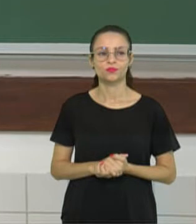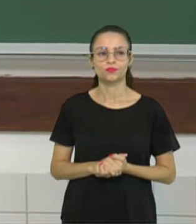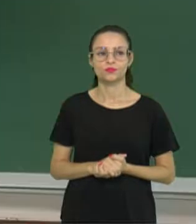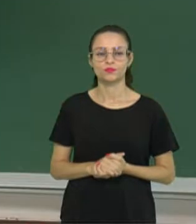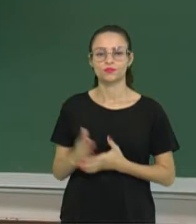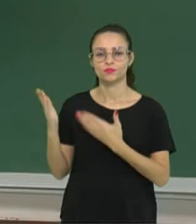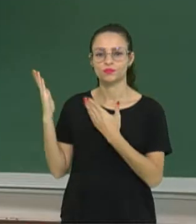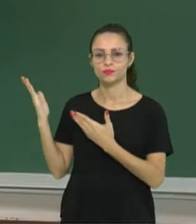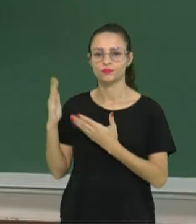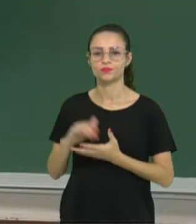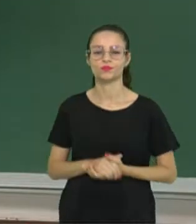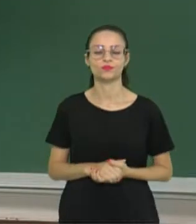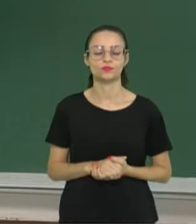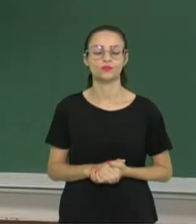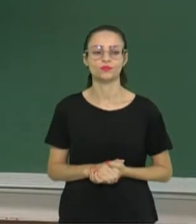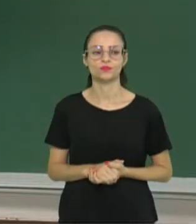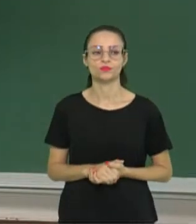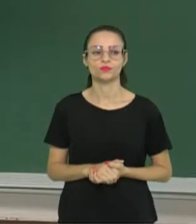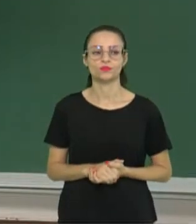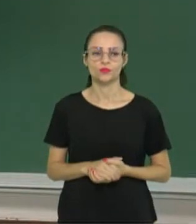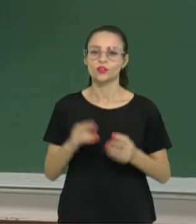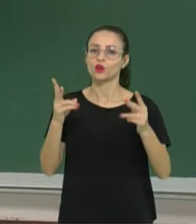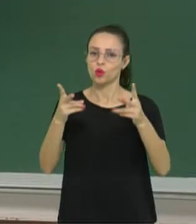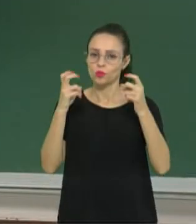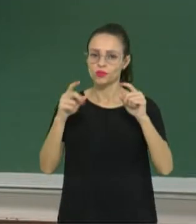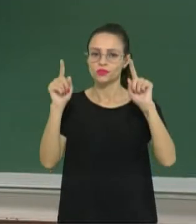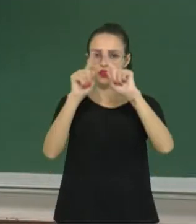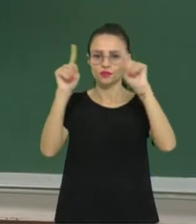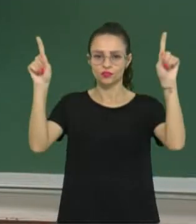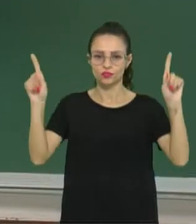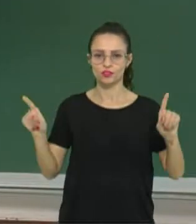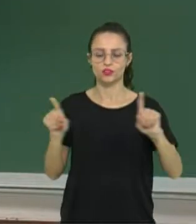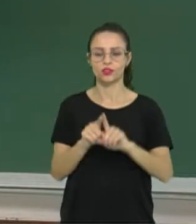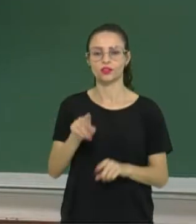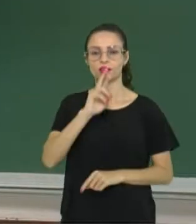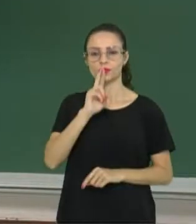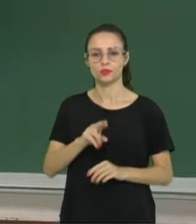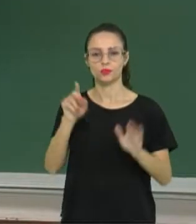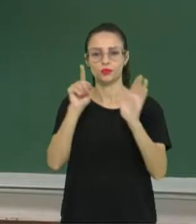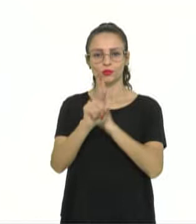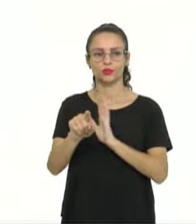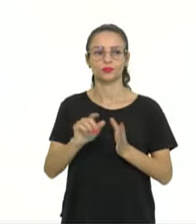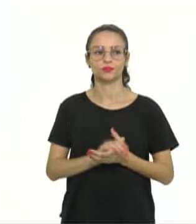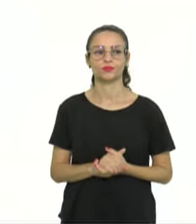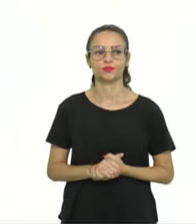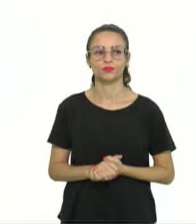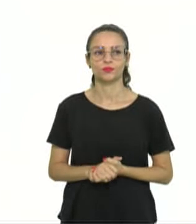Observe the comic strip and answer the questions. Então, observem a tirinha e vamos responder a pergunta.